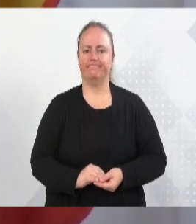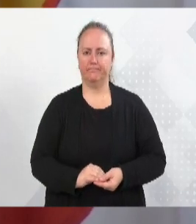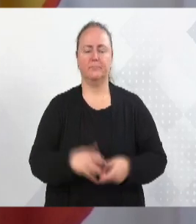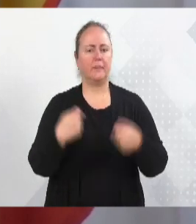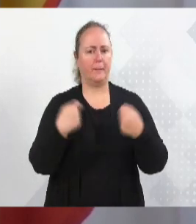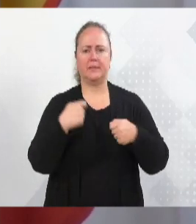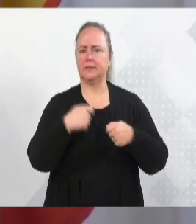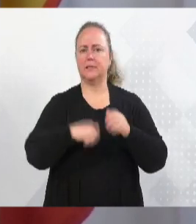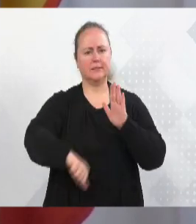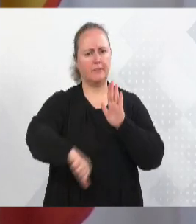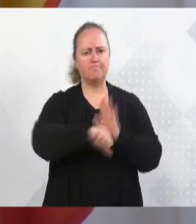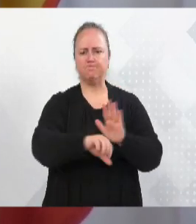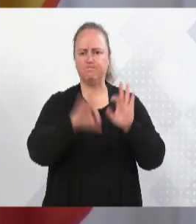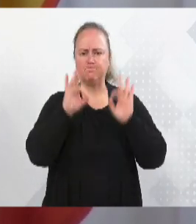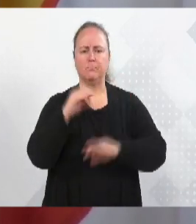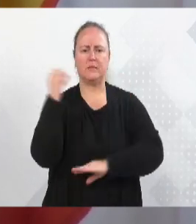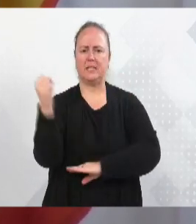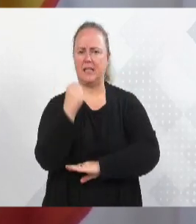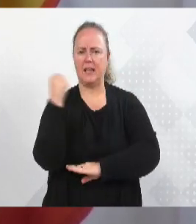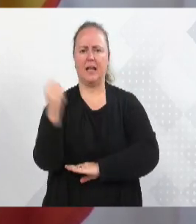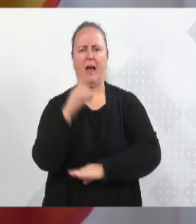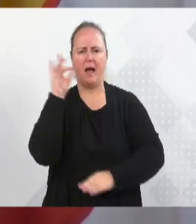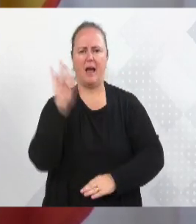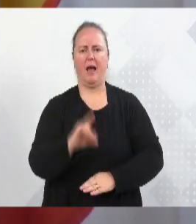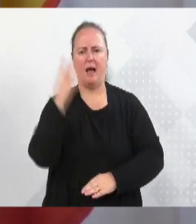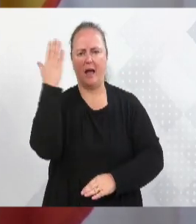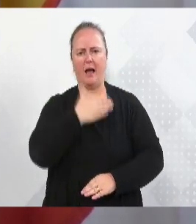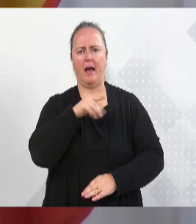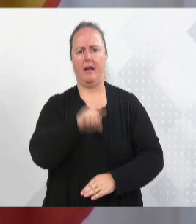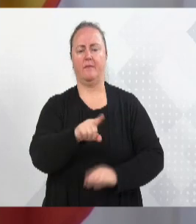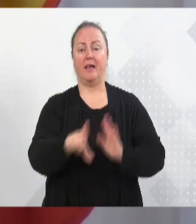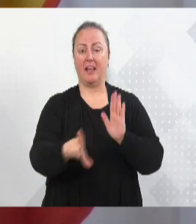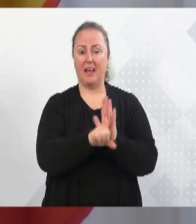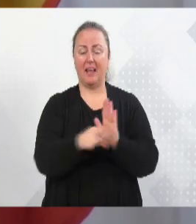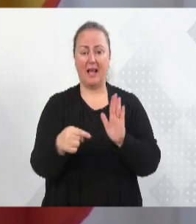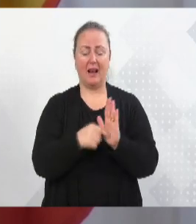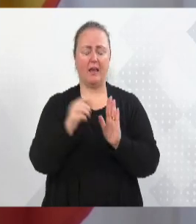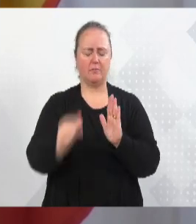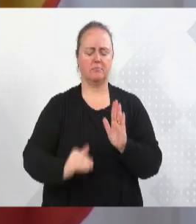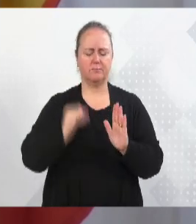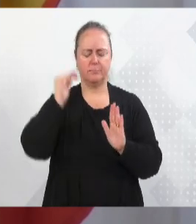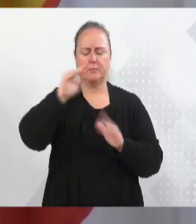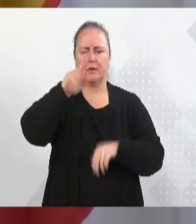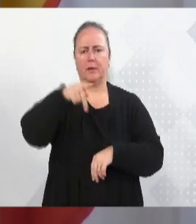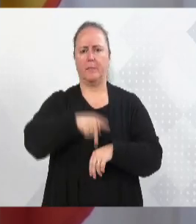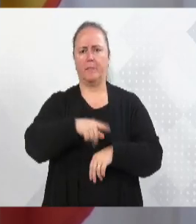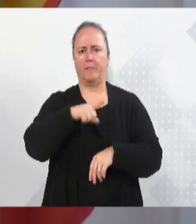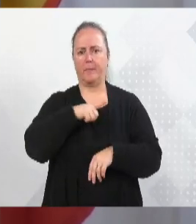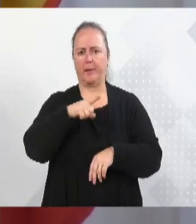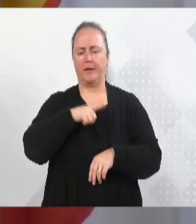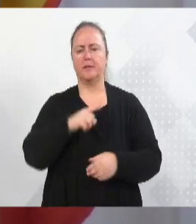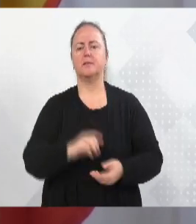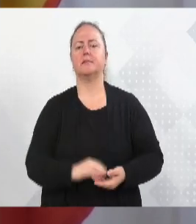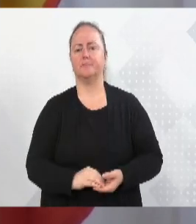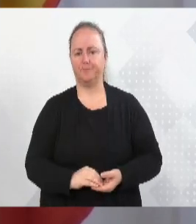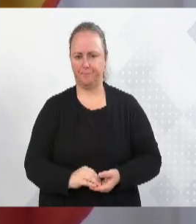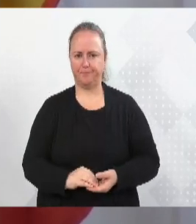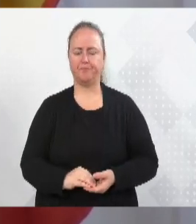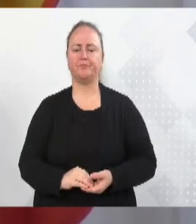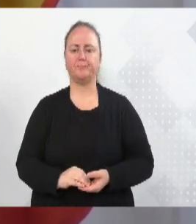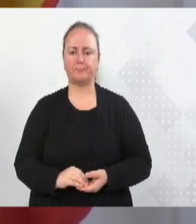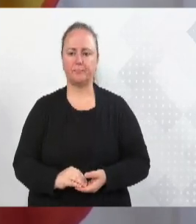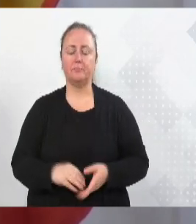Isso demonstra que a lei ainda é a coisa mais soberana que nós temos no país. Então, nós temos que fazer com que ela